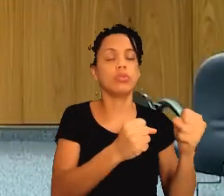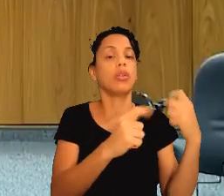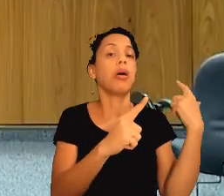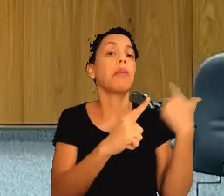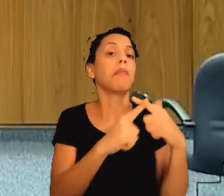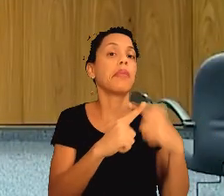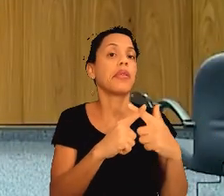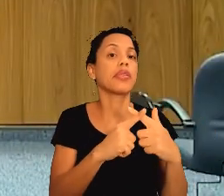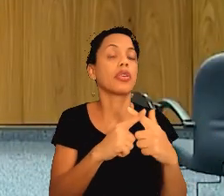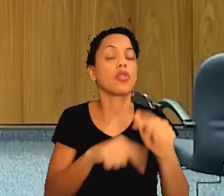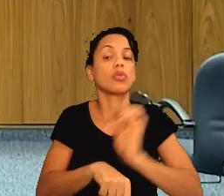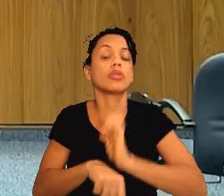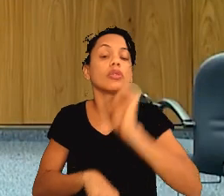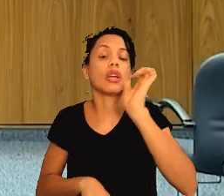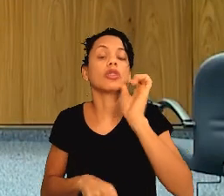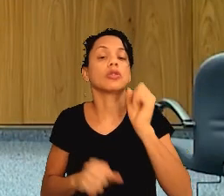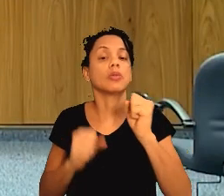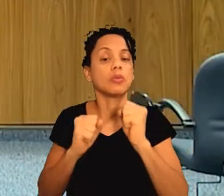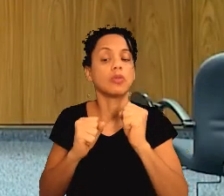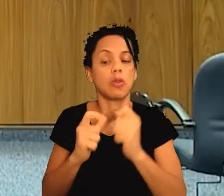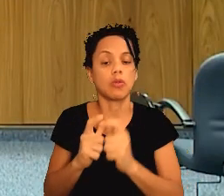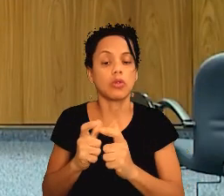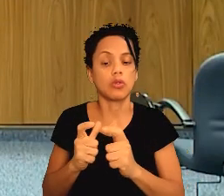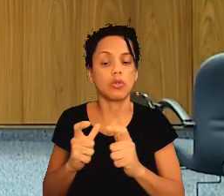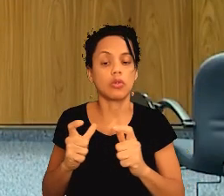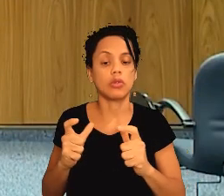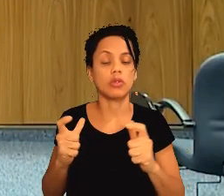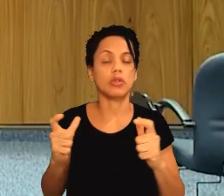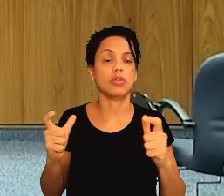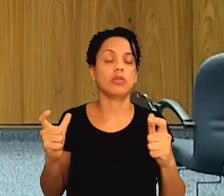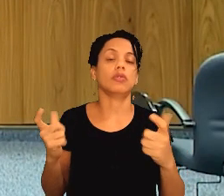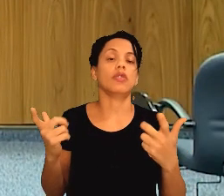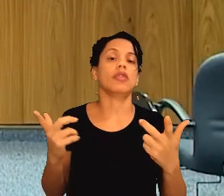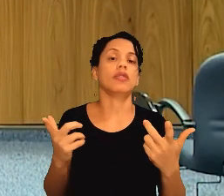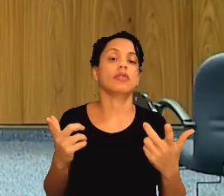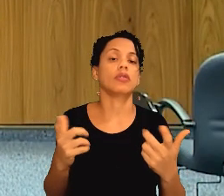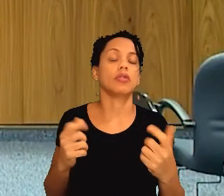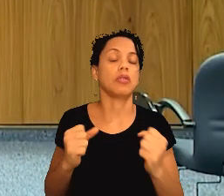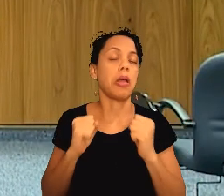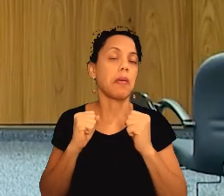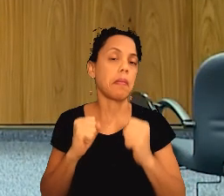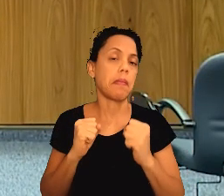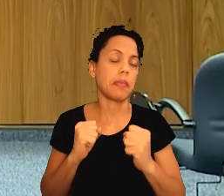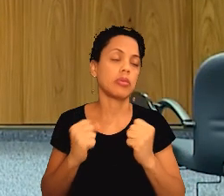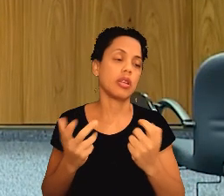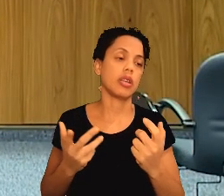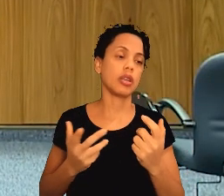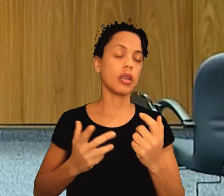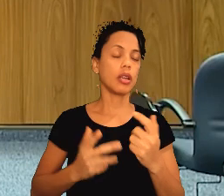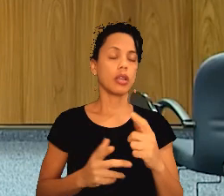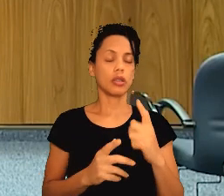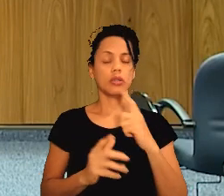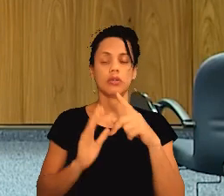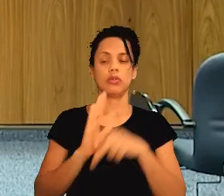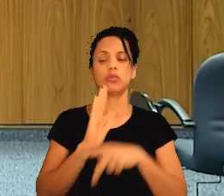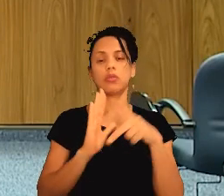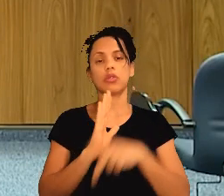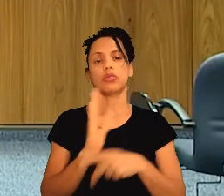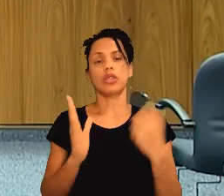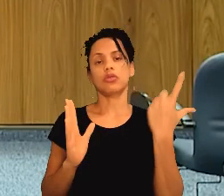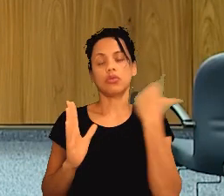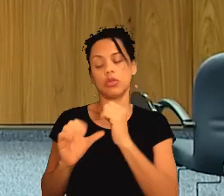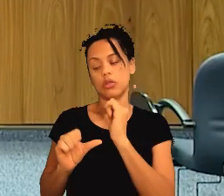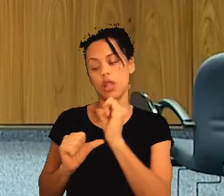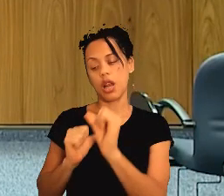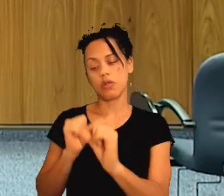áreas, para que o Estado pudesse se desenvolver a contento, para que pudessem se desenvolver os projetos